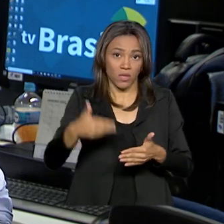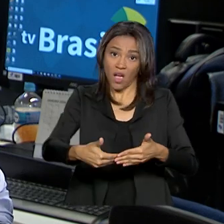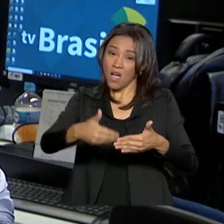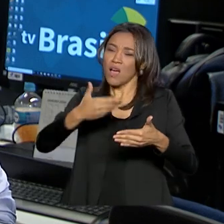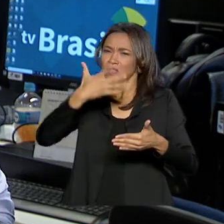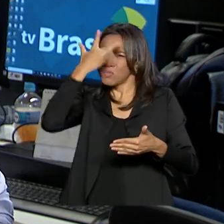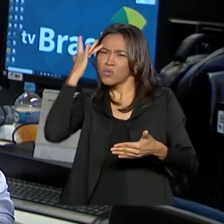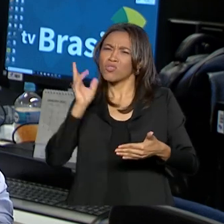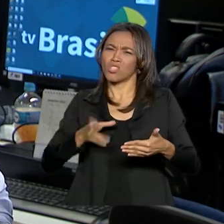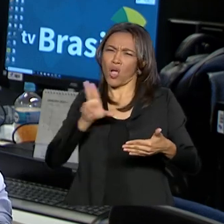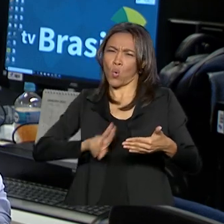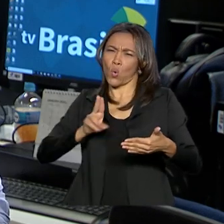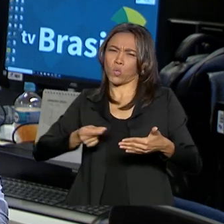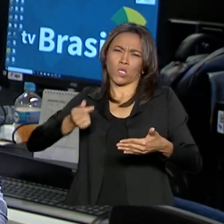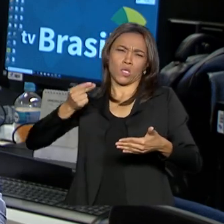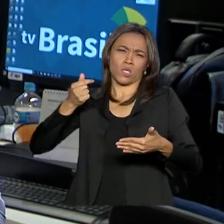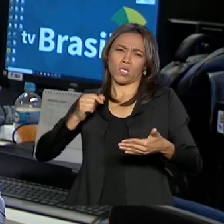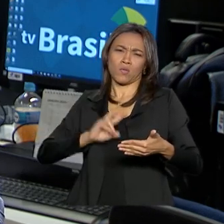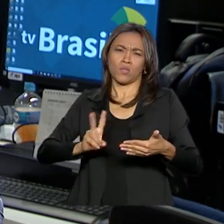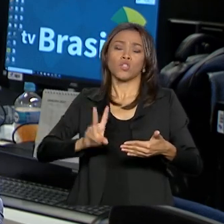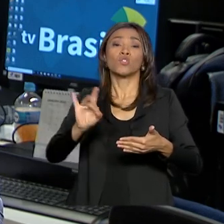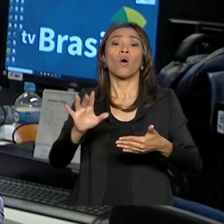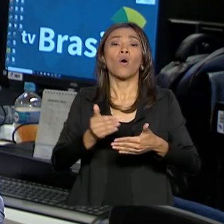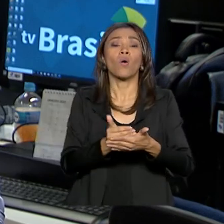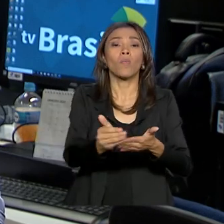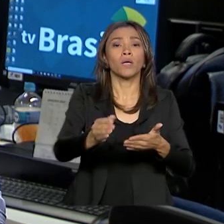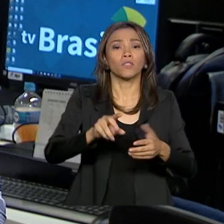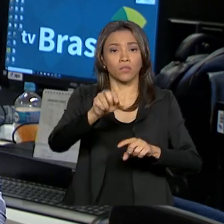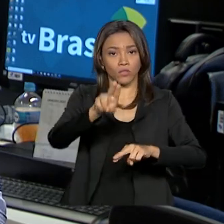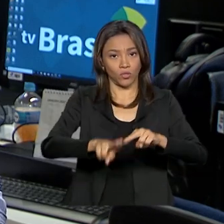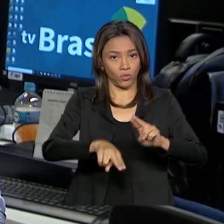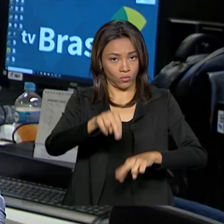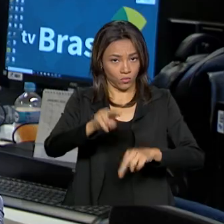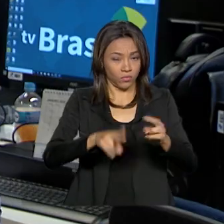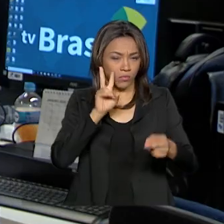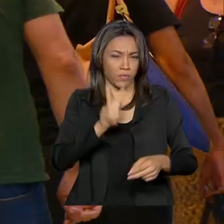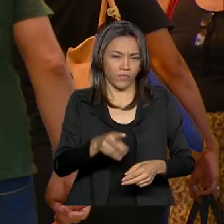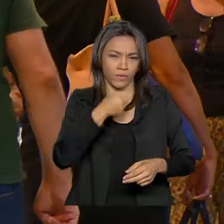em junho. Vamos ver os detalhes na reportagem da Cleide Lopes.